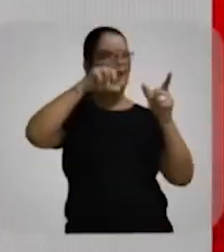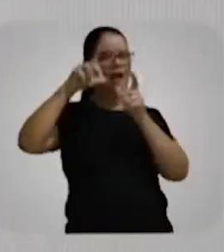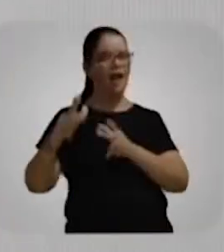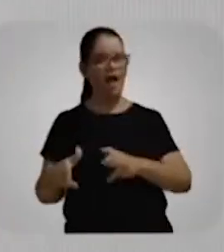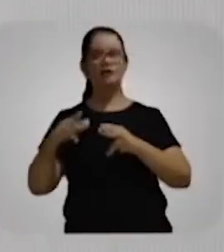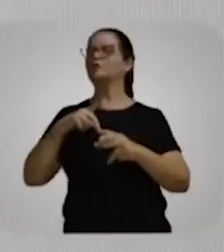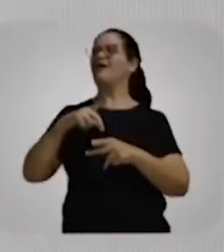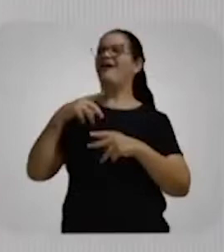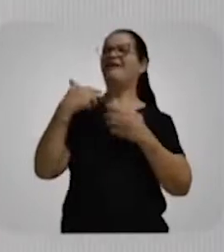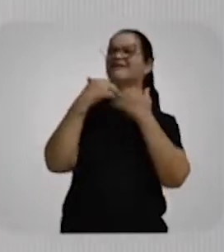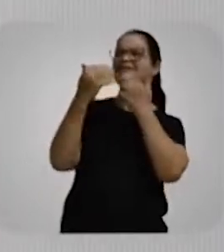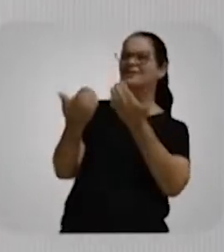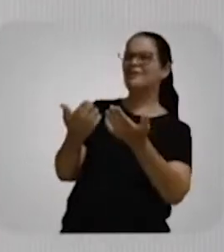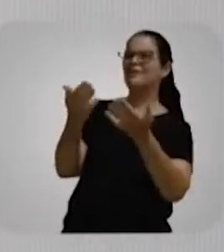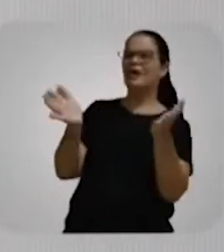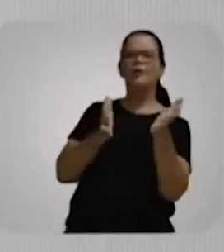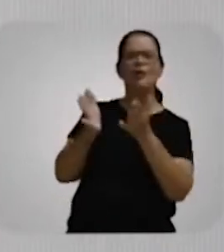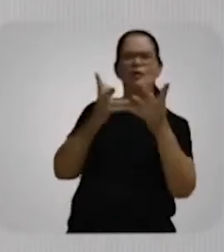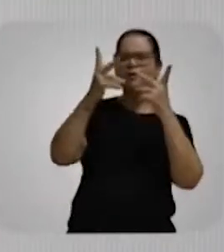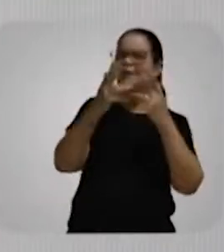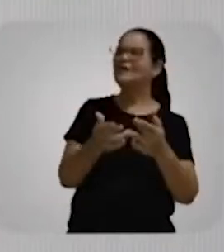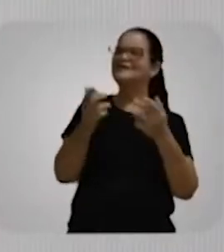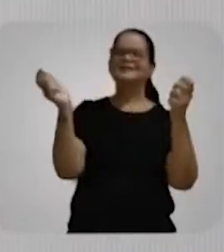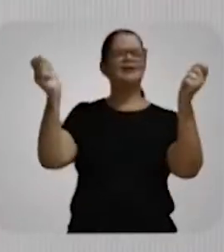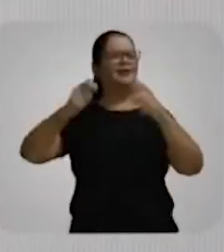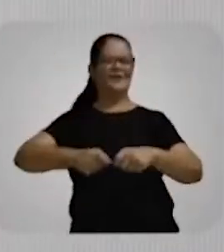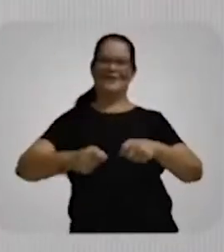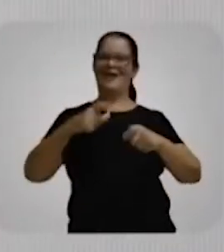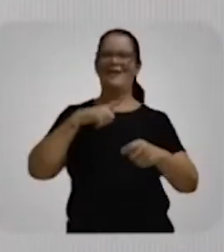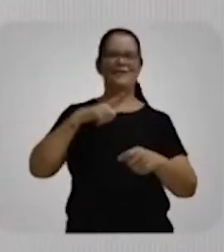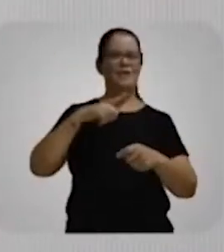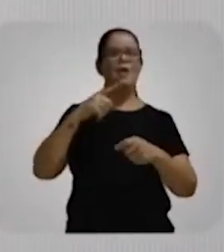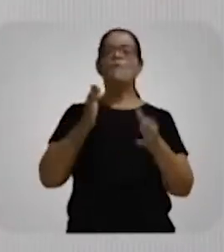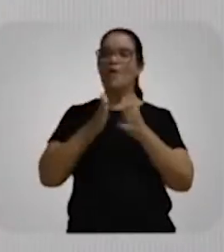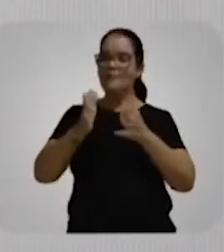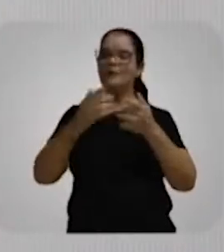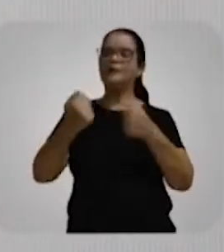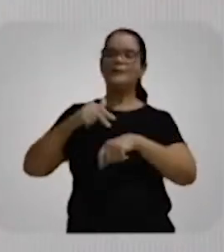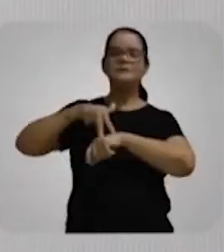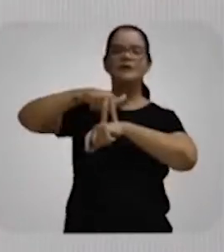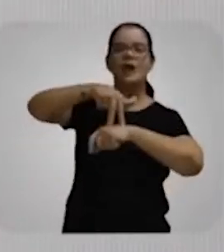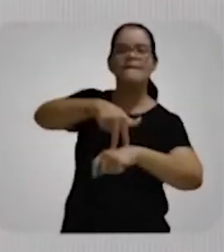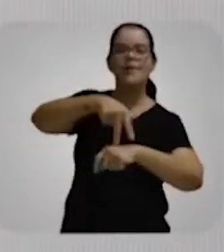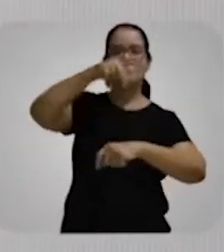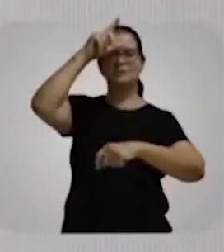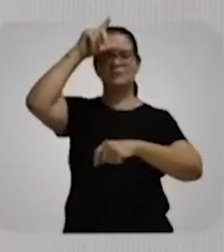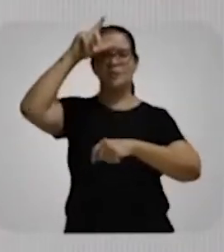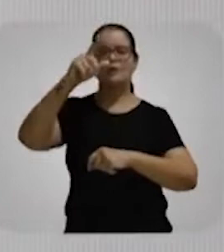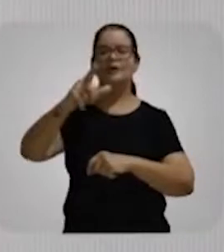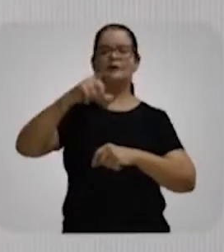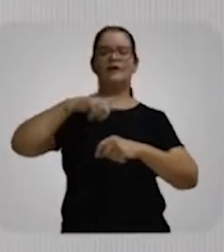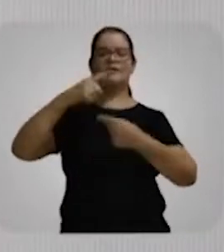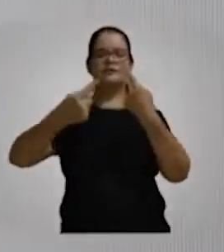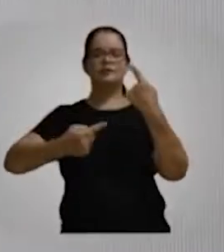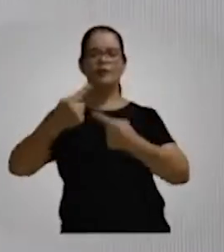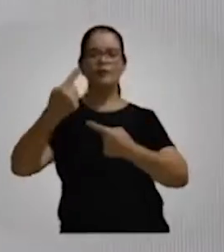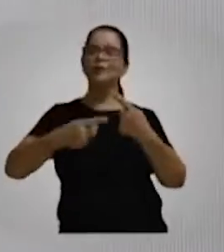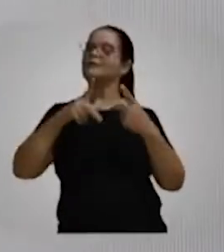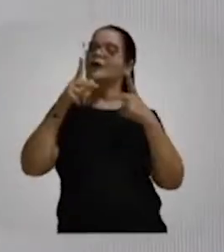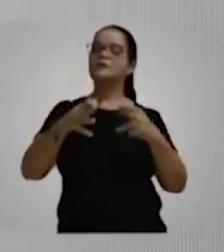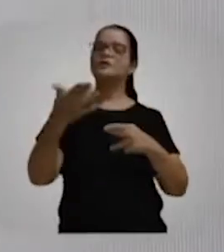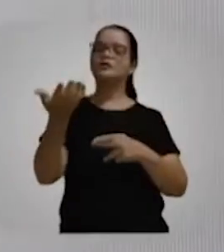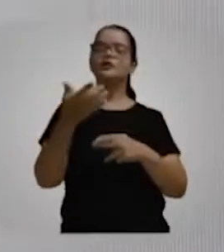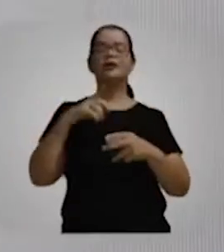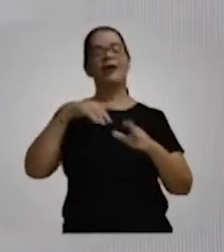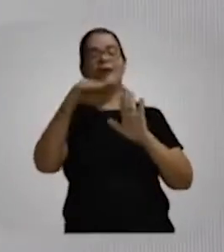Tanto faz, não cabe num momento crucial como esse. Um momento como esse existe posição, liderança, política. É isso